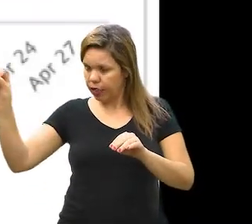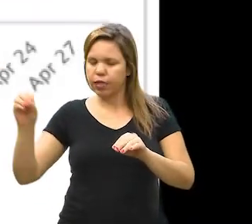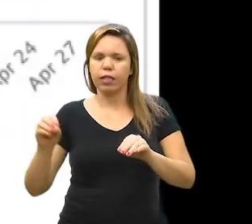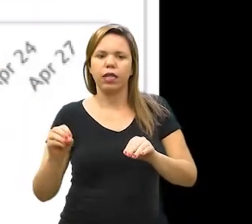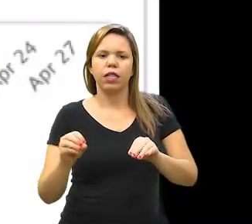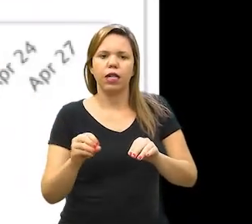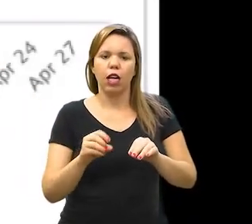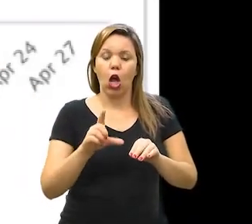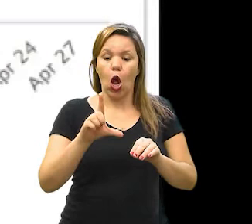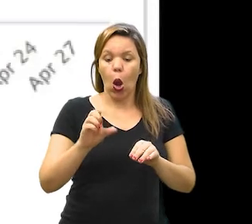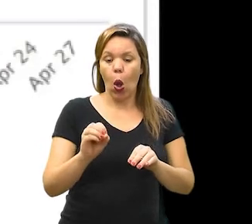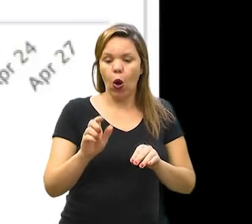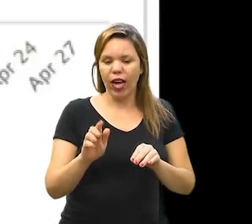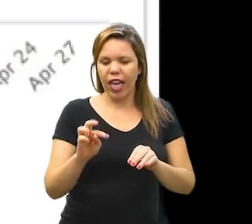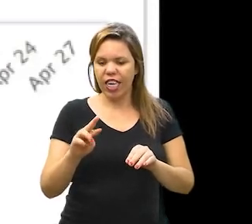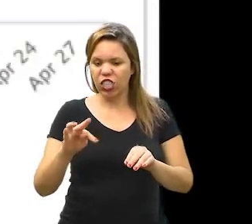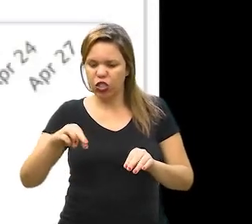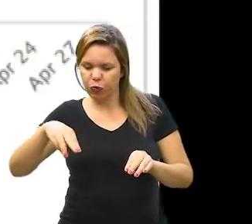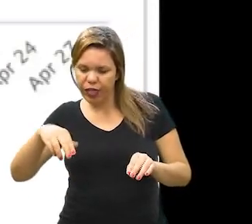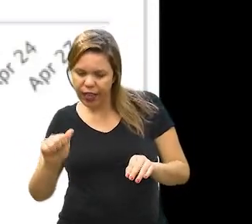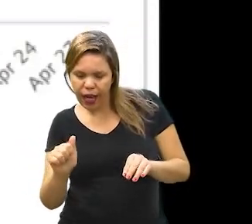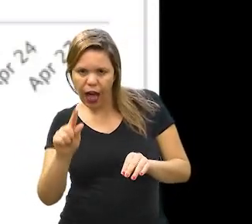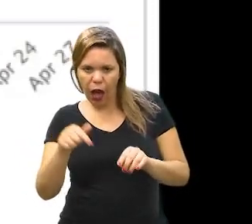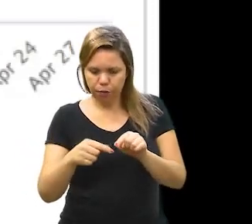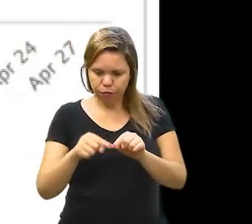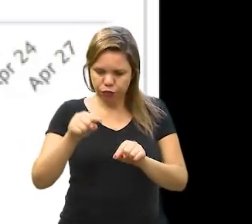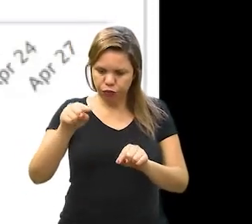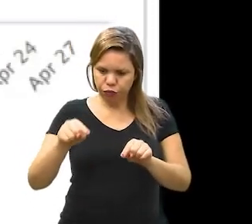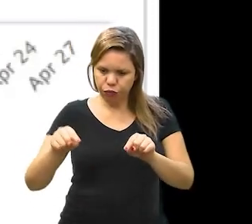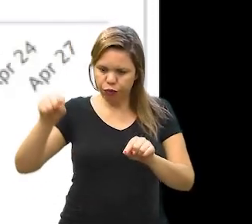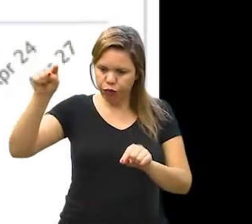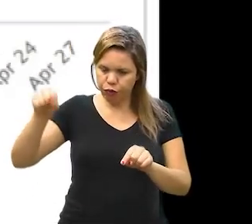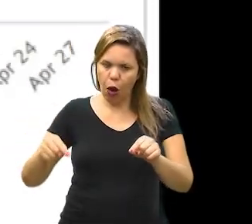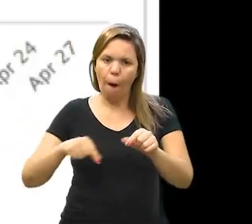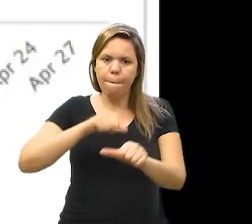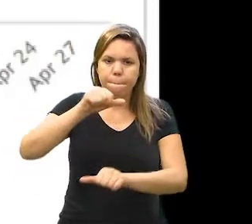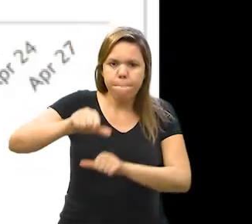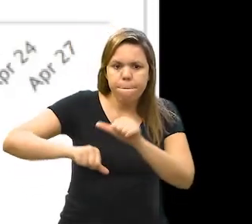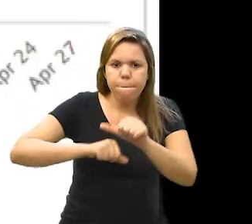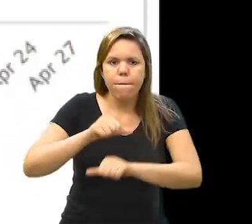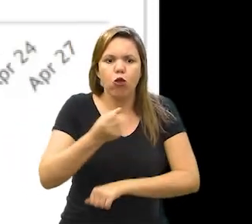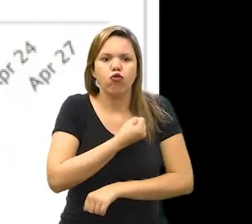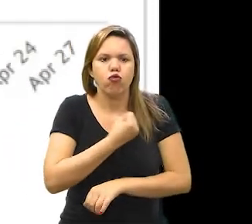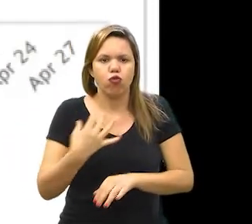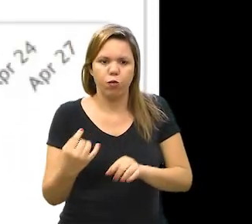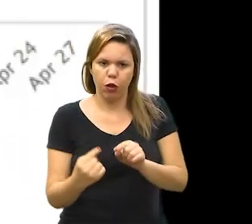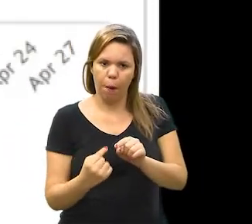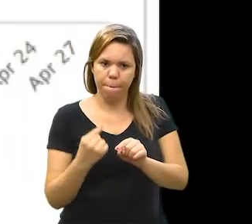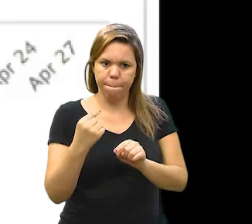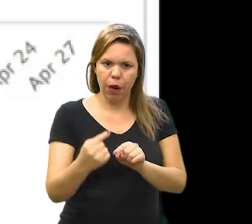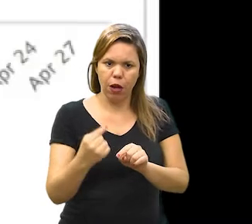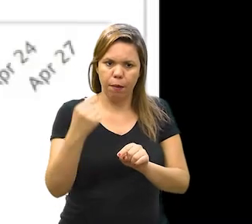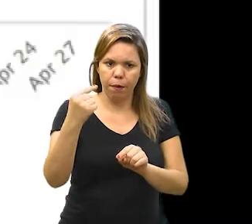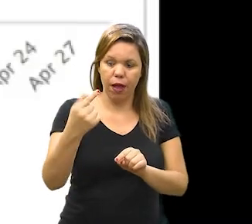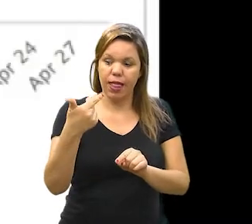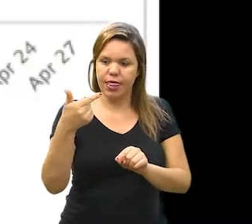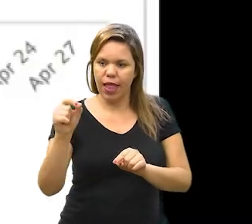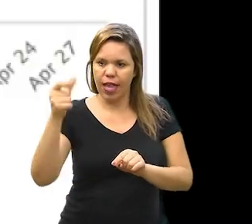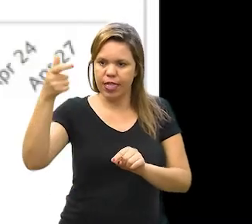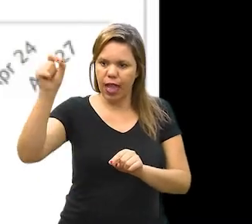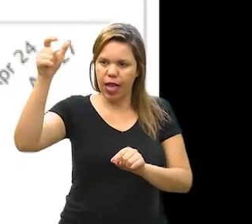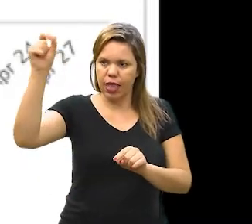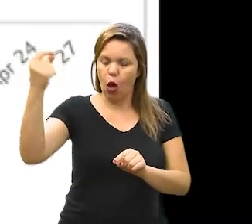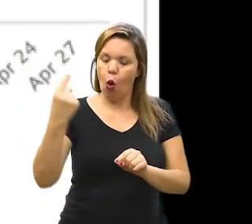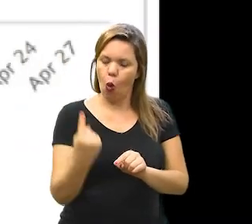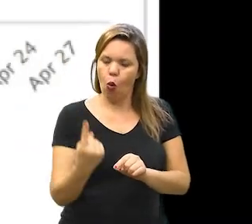Numa escala logarítmica, os dados são os mesmos, o que muda é apenas a escala. Aqui, os números aumentam exponencialmente em potência de 10.